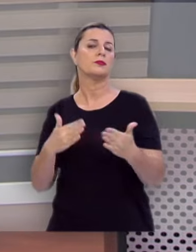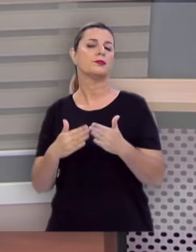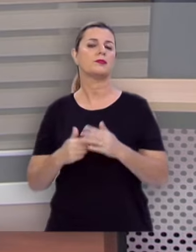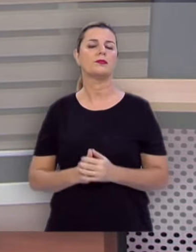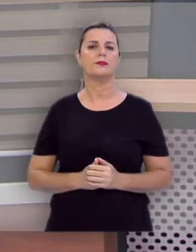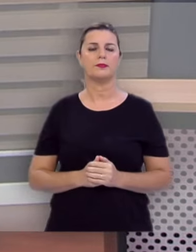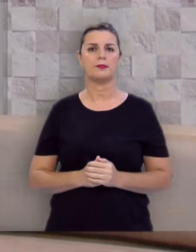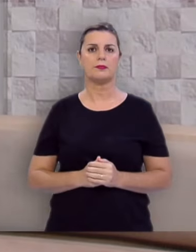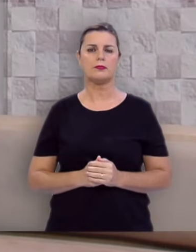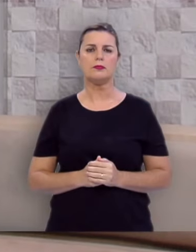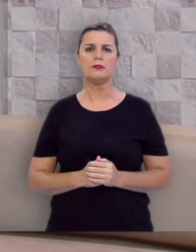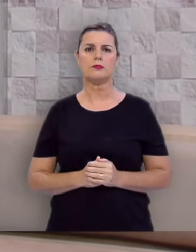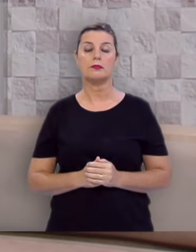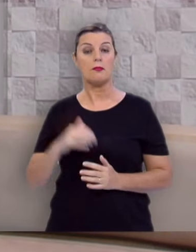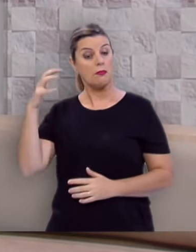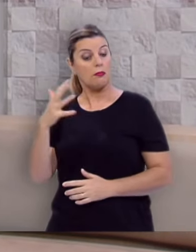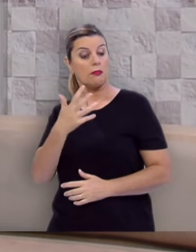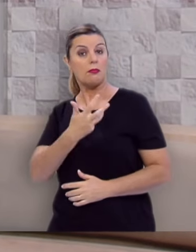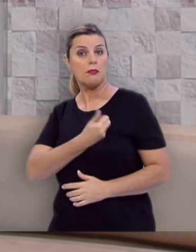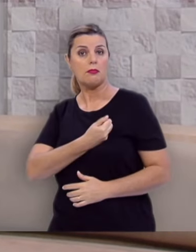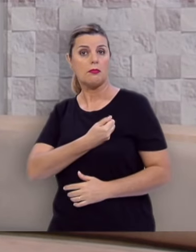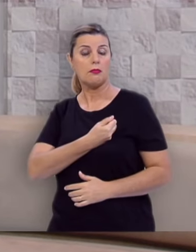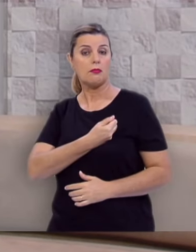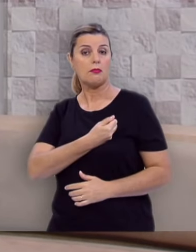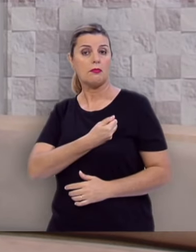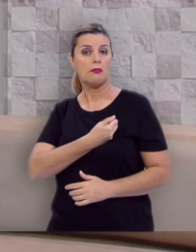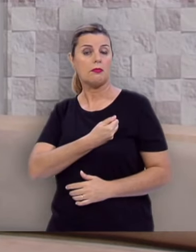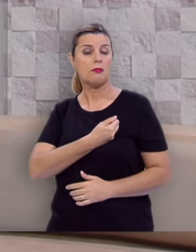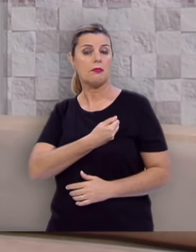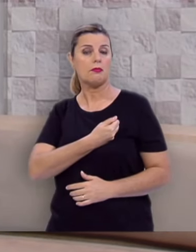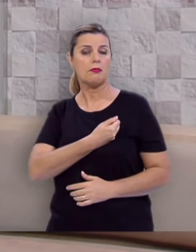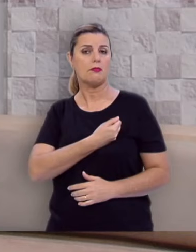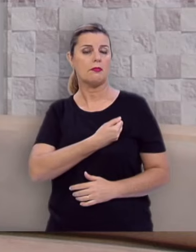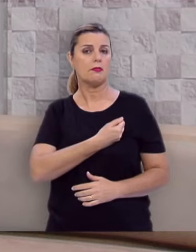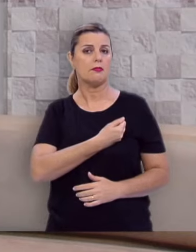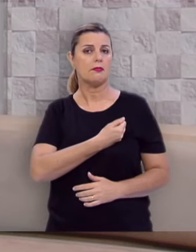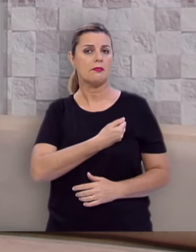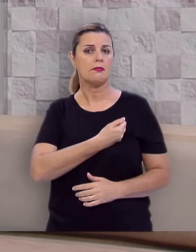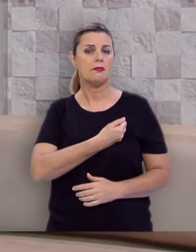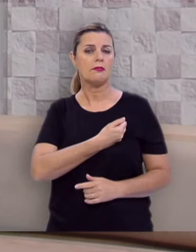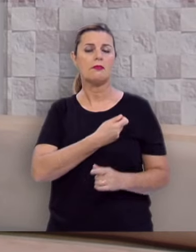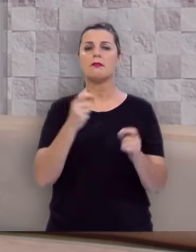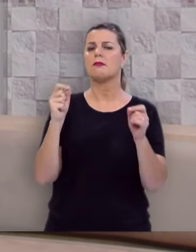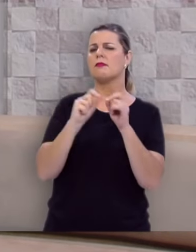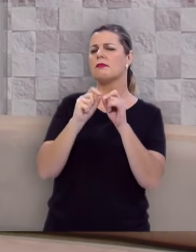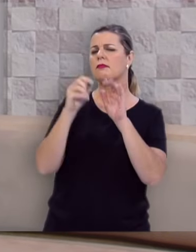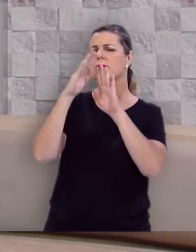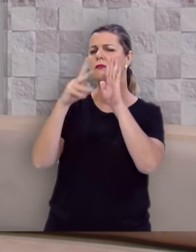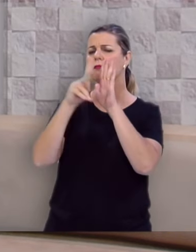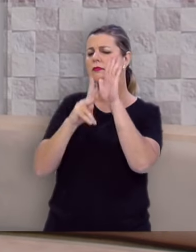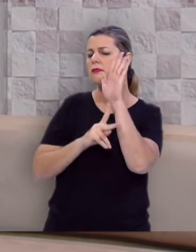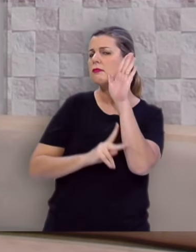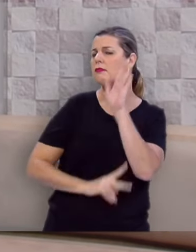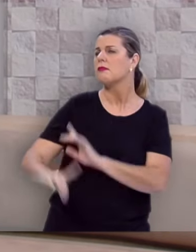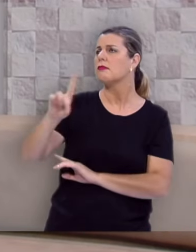a Ômega. A salvação, ela foi